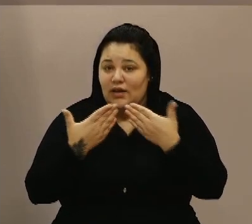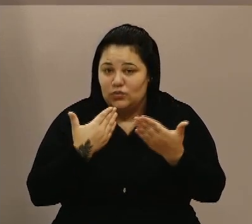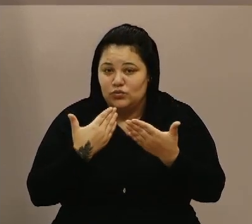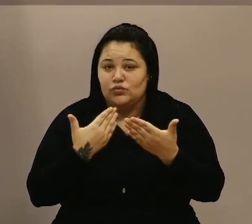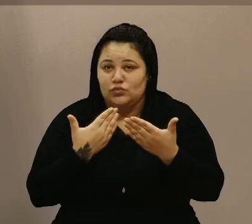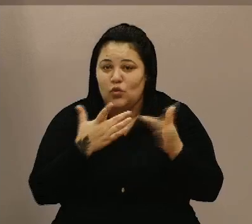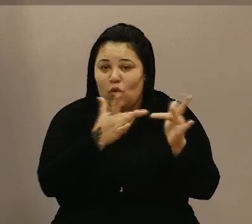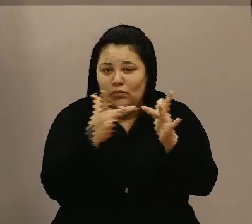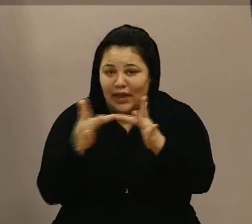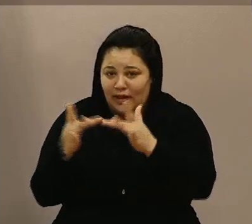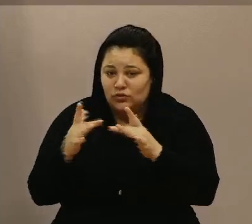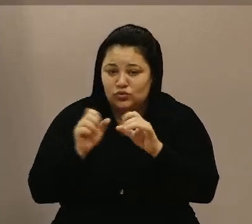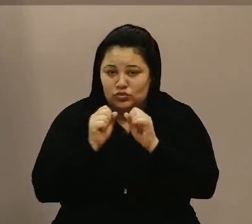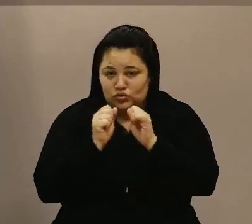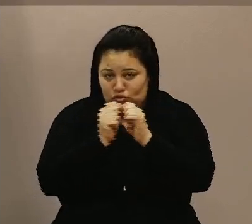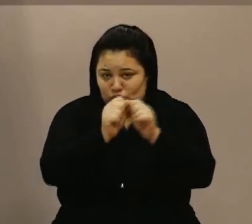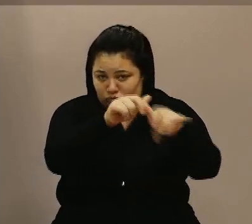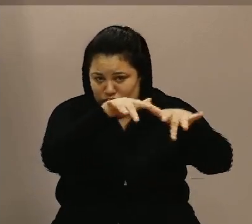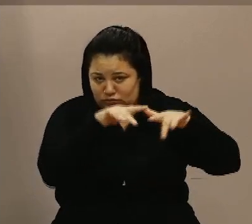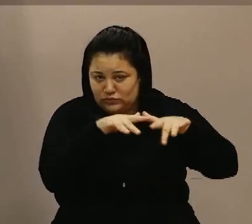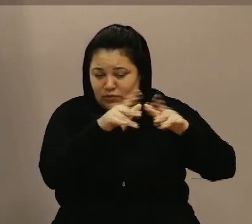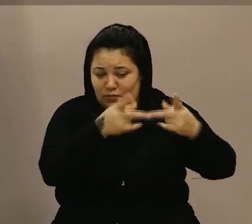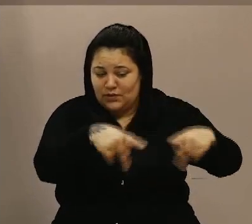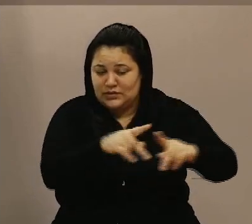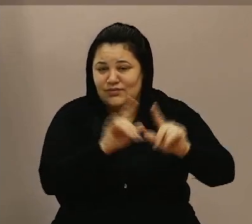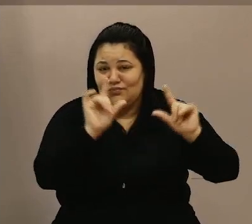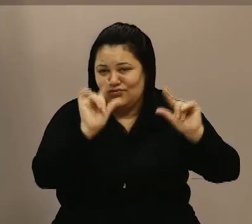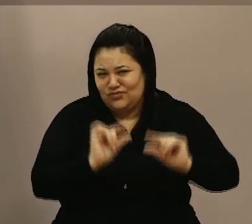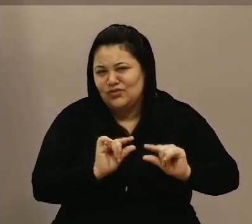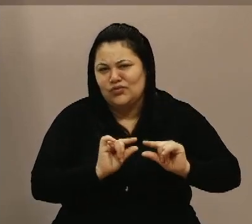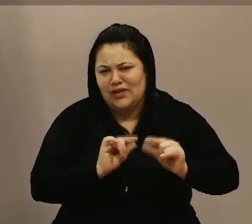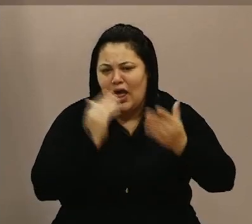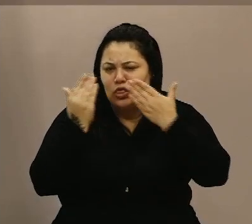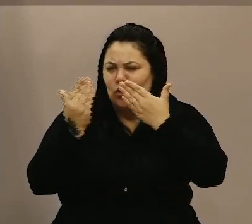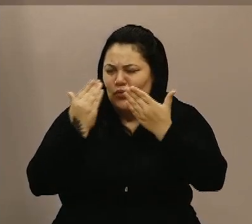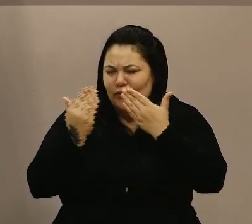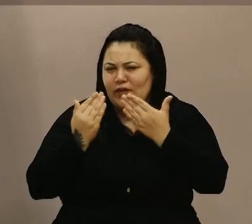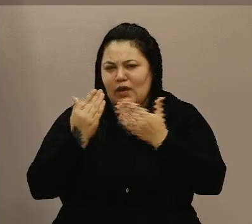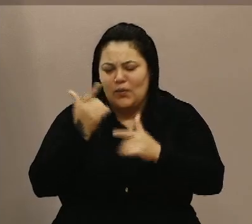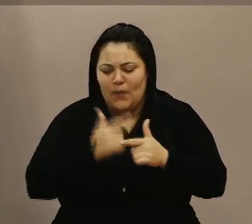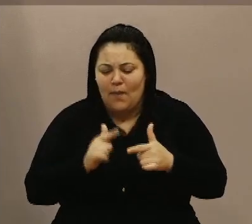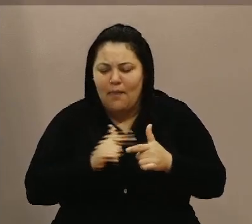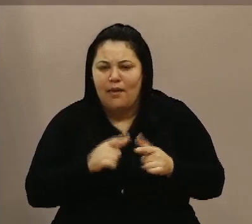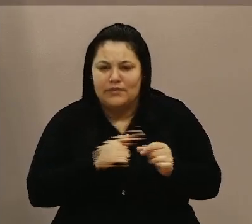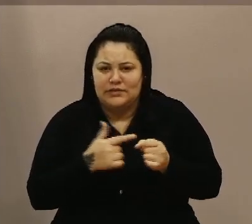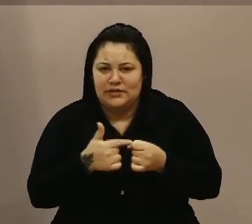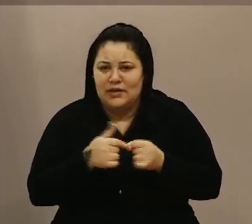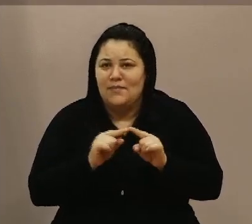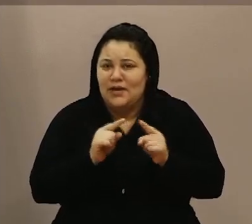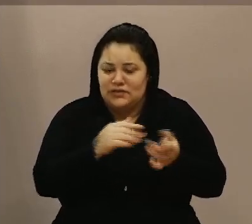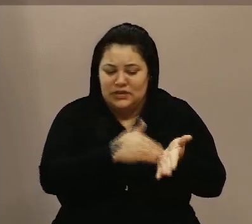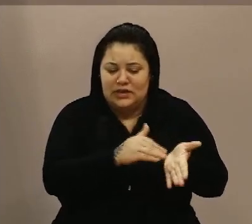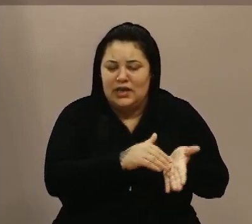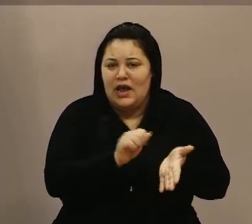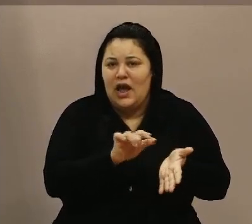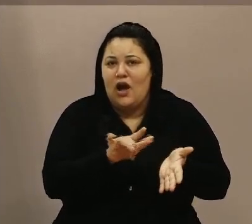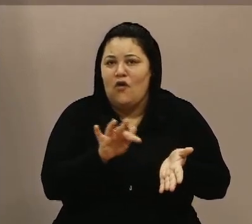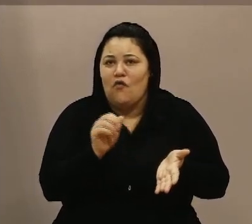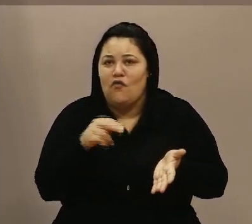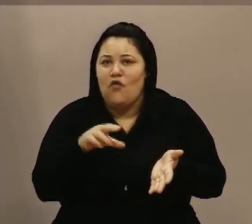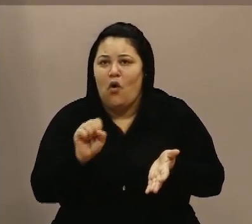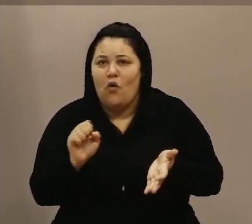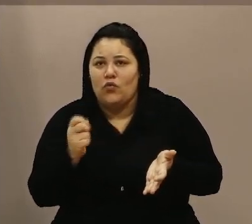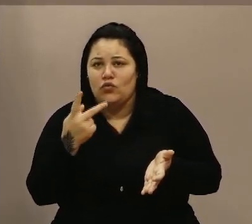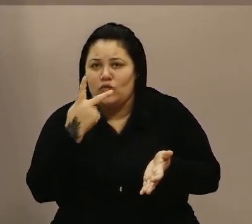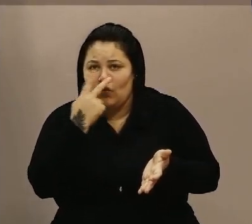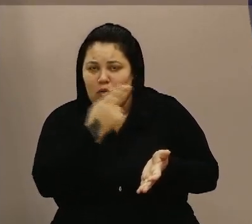para dirimir dúvidas e os problemas da nossa cidade, mas o secretário Alfonso, como fala agora o vereador